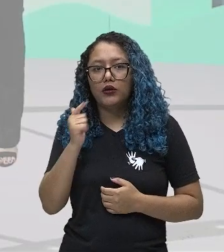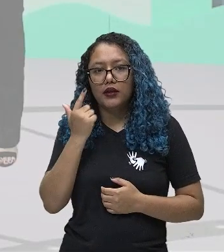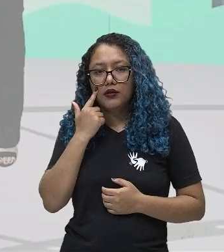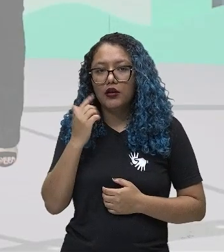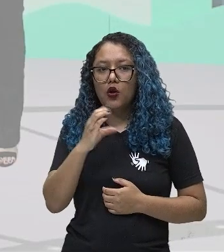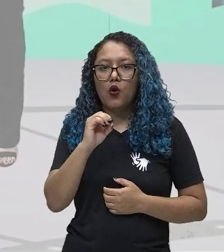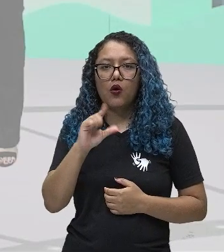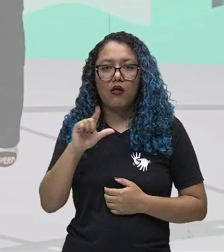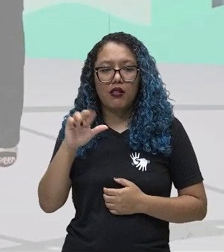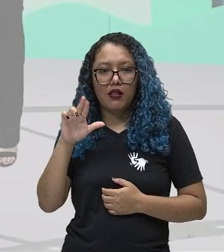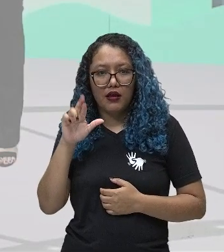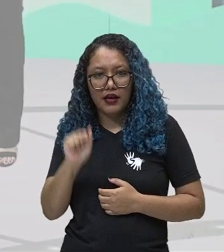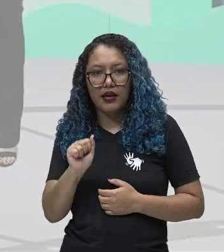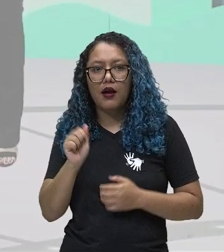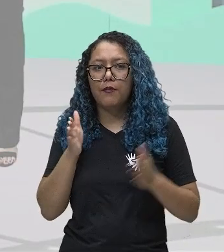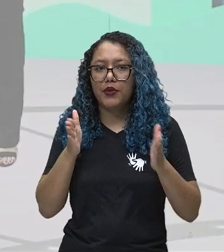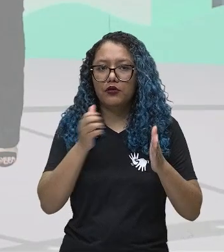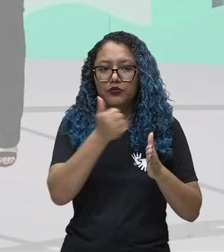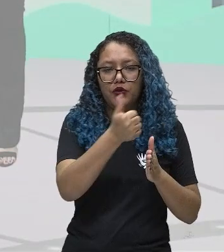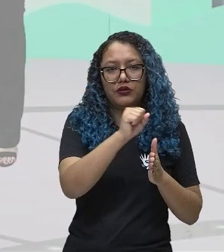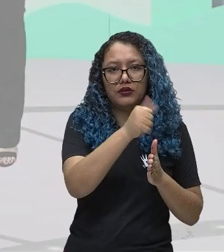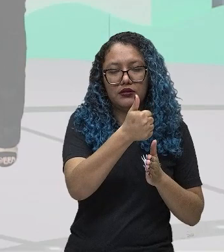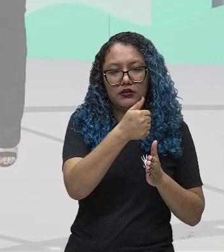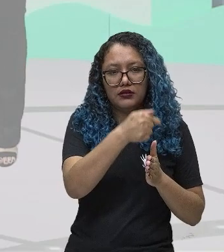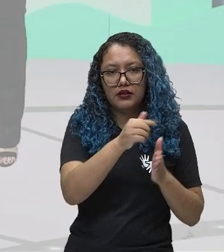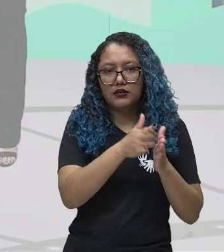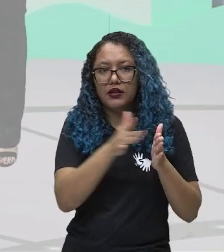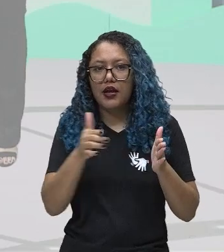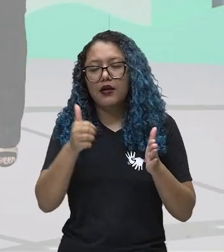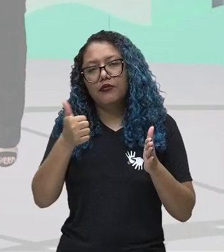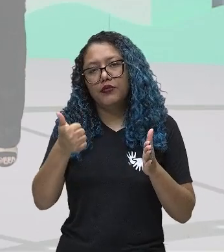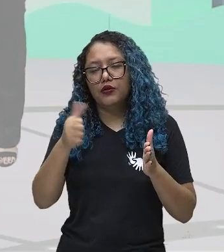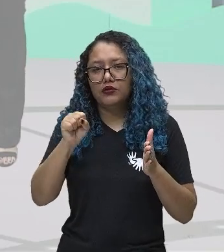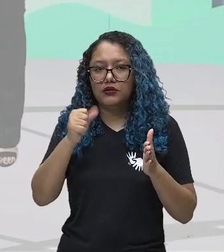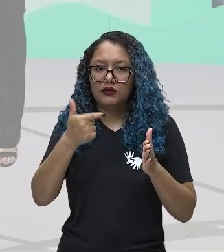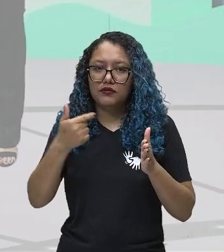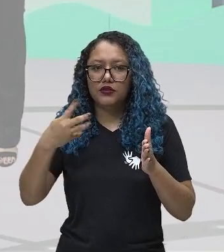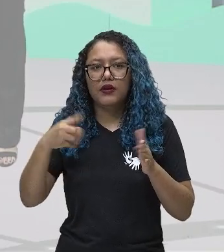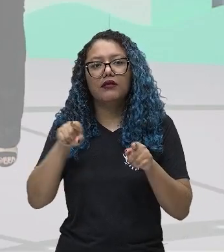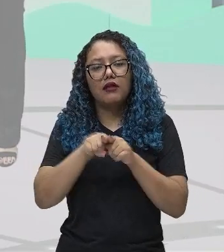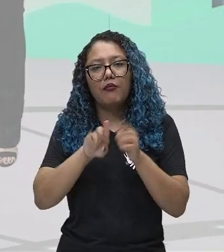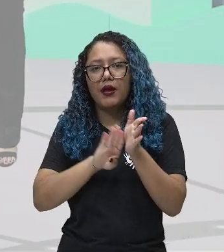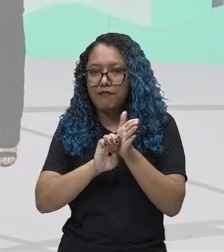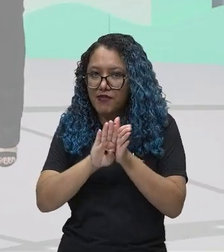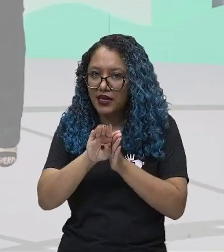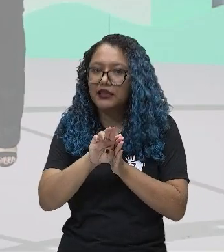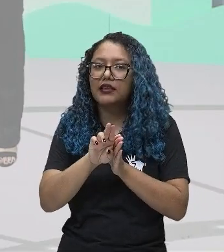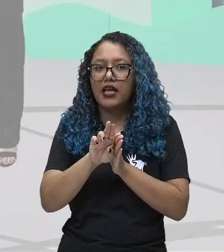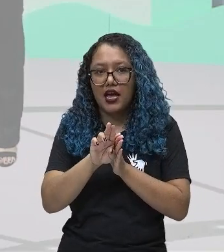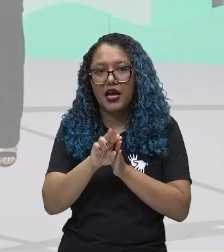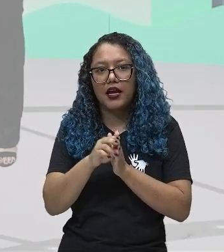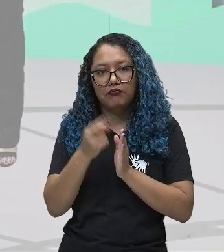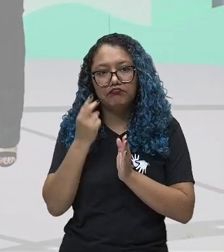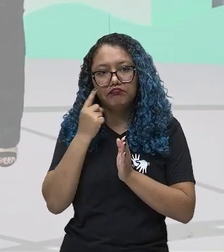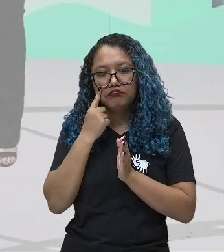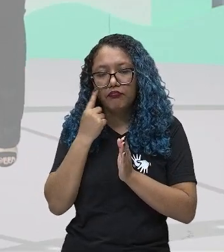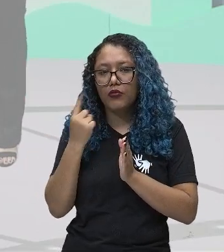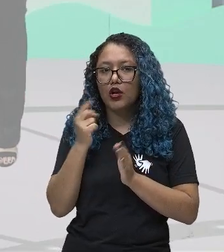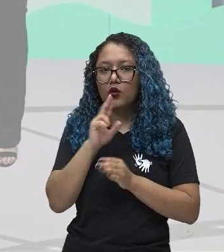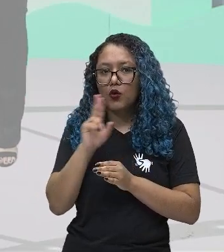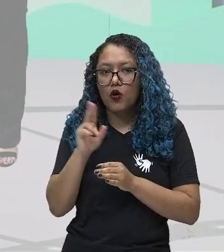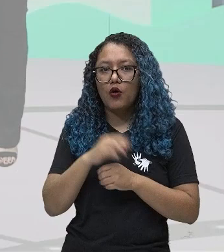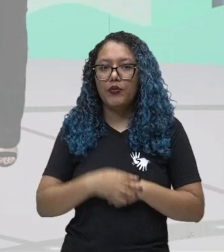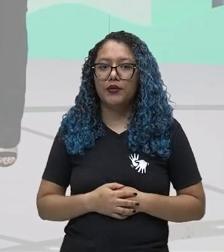em 1817 a 1824, também causada por uma bactéria, sendo que essa aqui é o